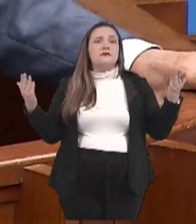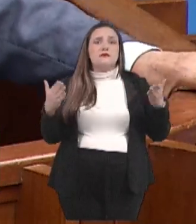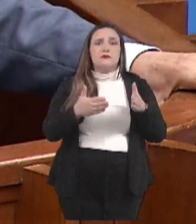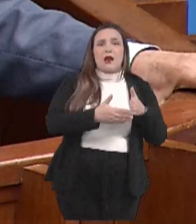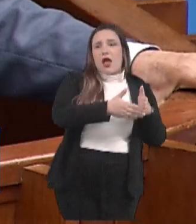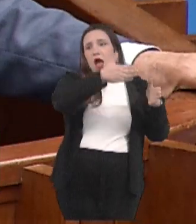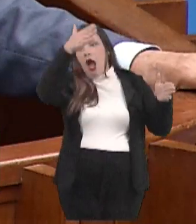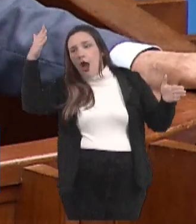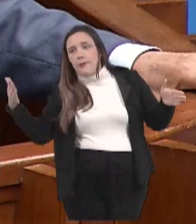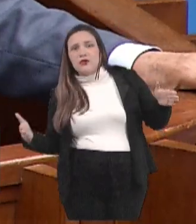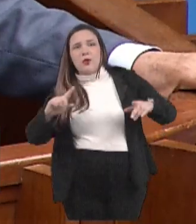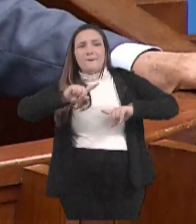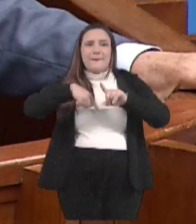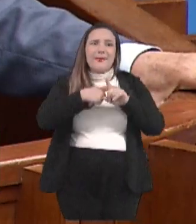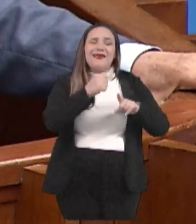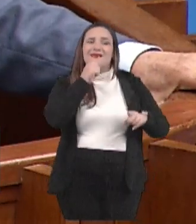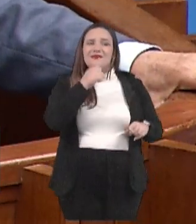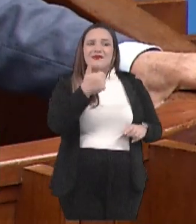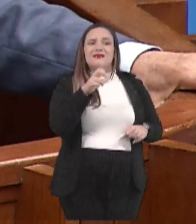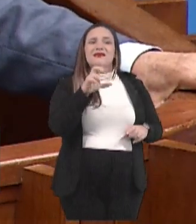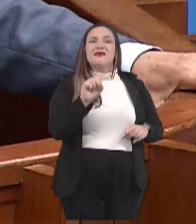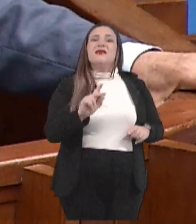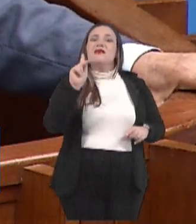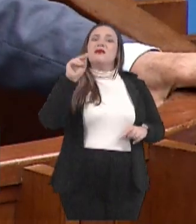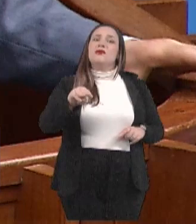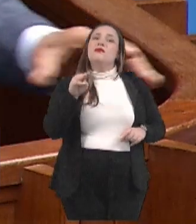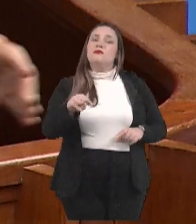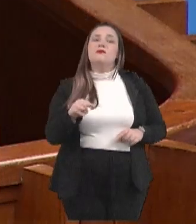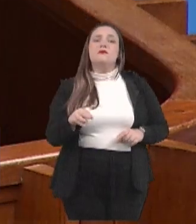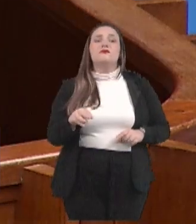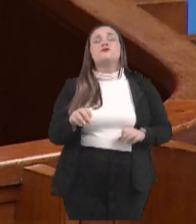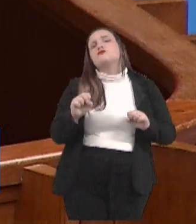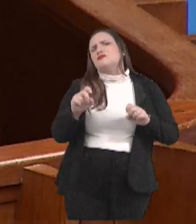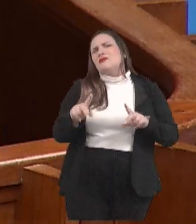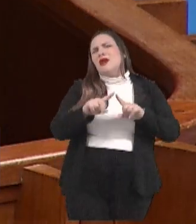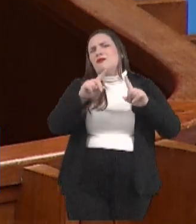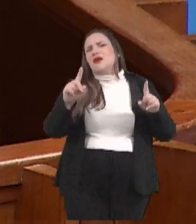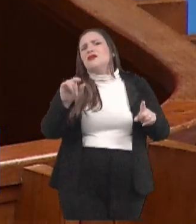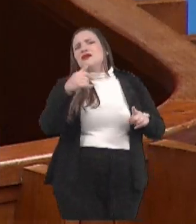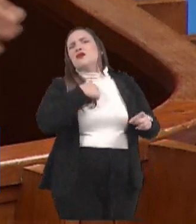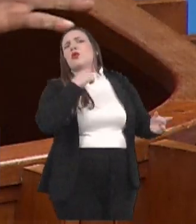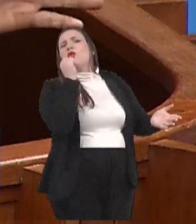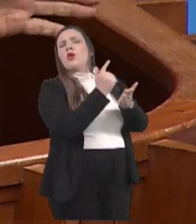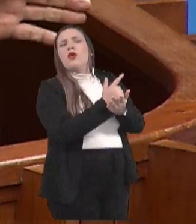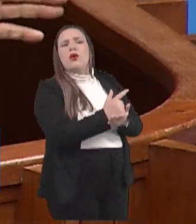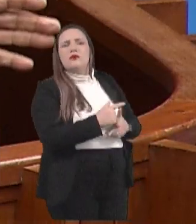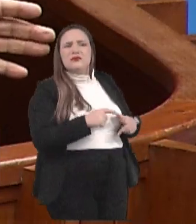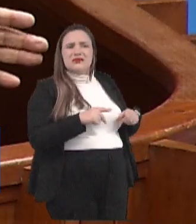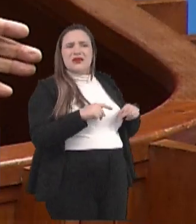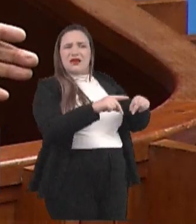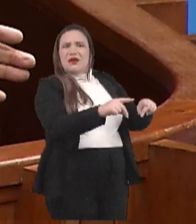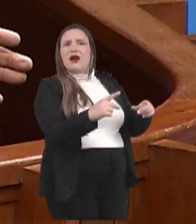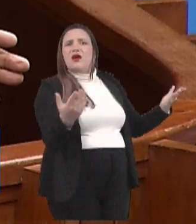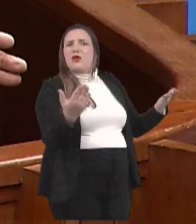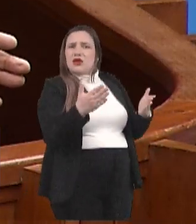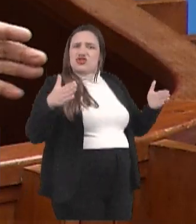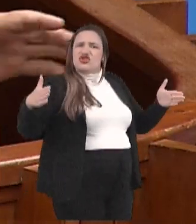Então, quem requereu o título antes de 64, ele tem que ratificar as